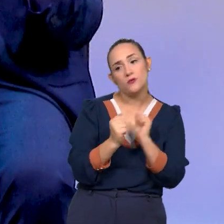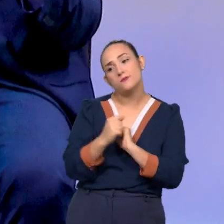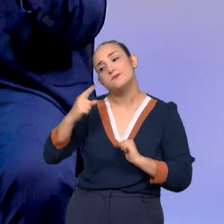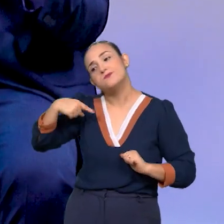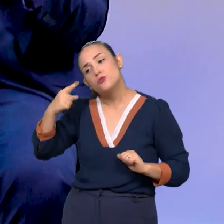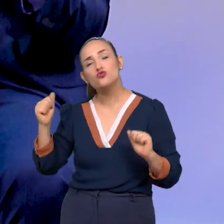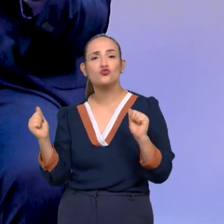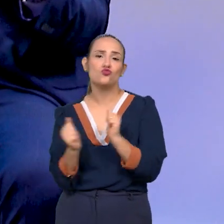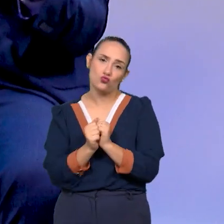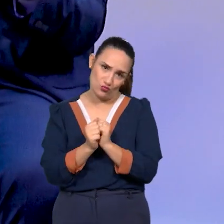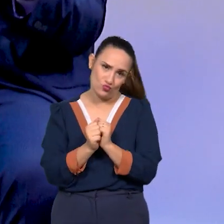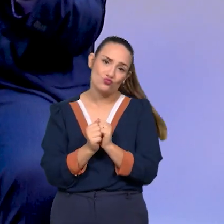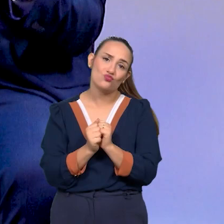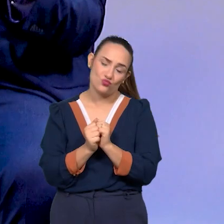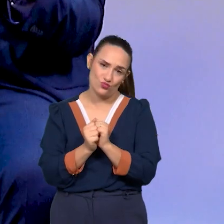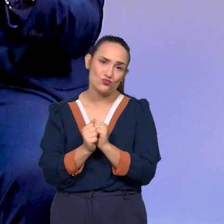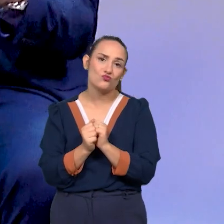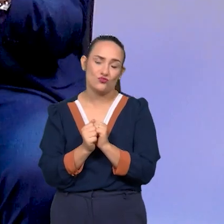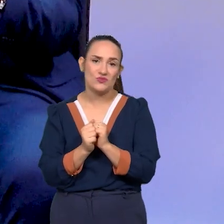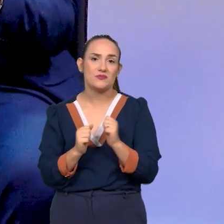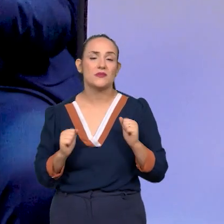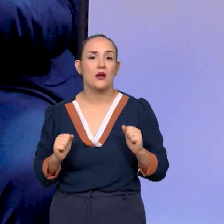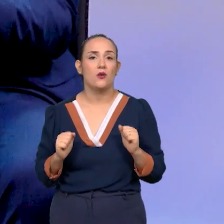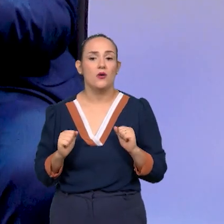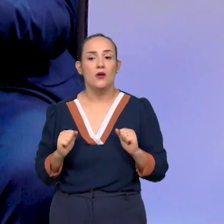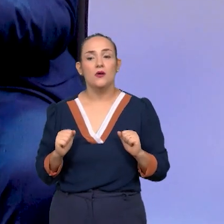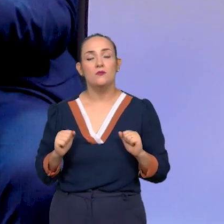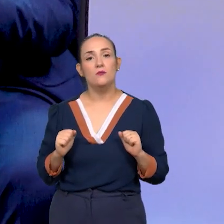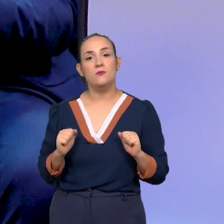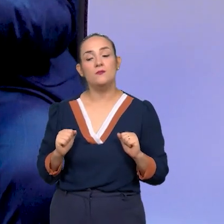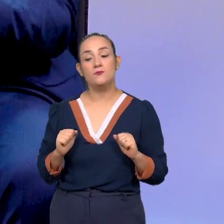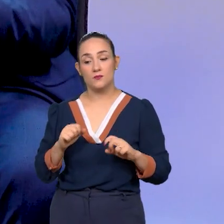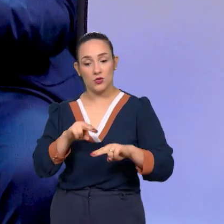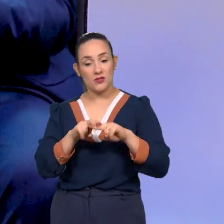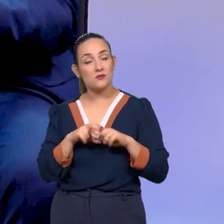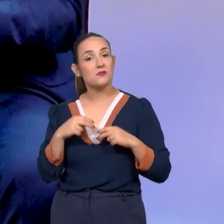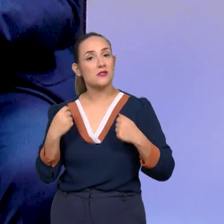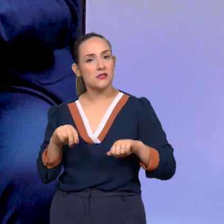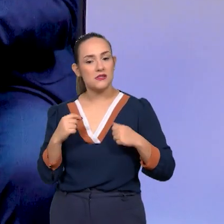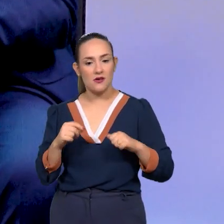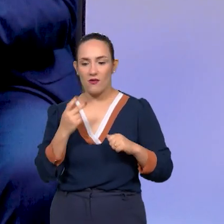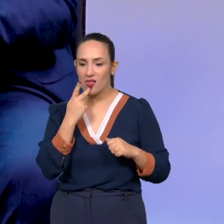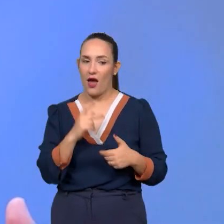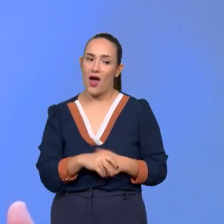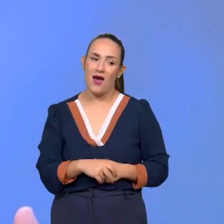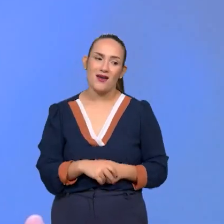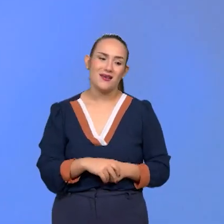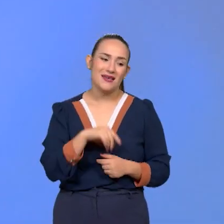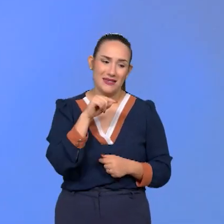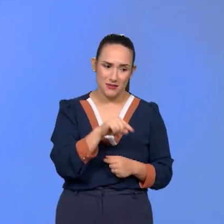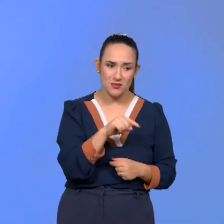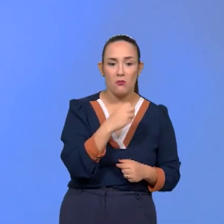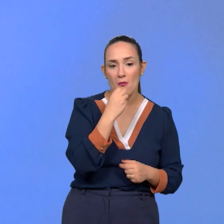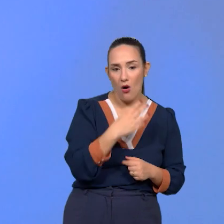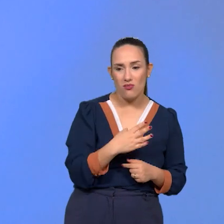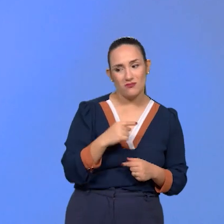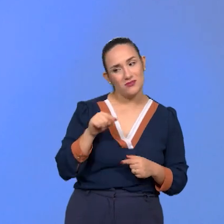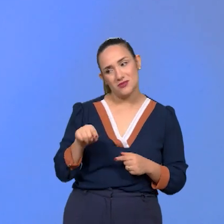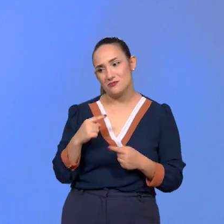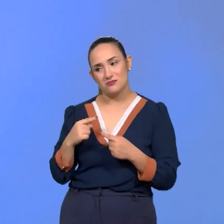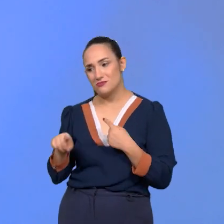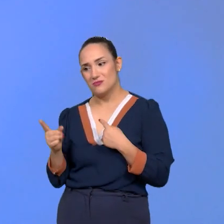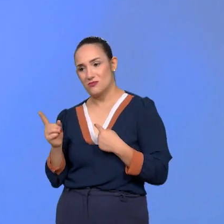ele tem que ter alguém para falar ó Isso se mantém ou isso deixou de valer e você mencionou A